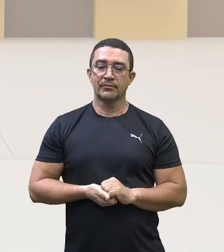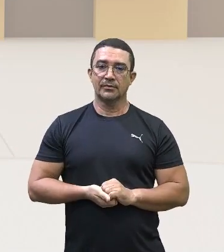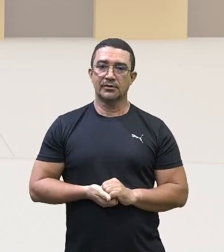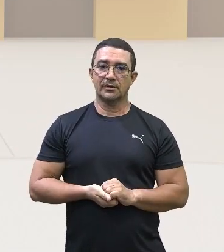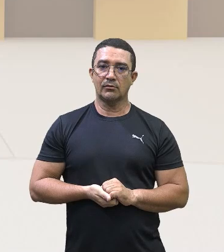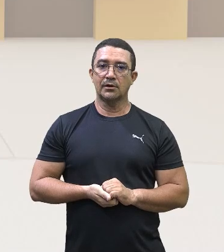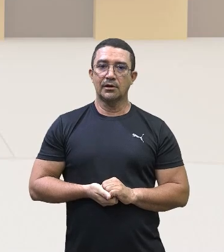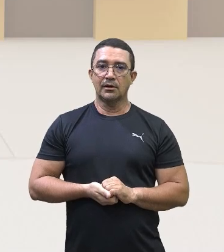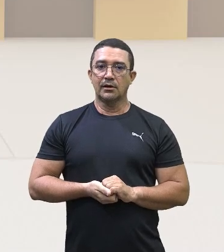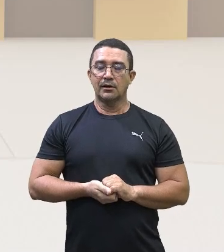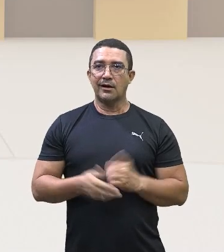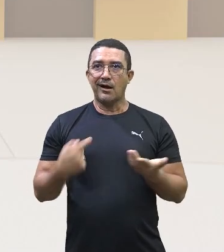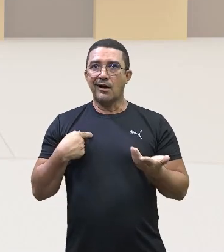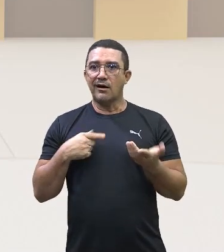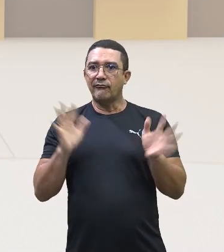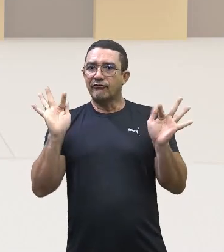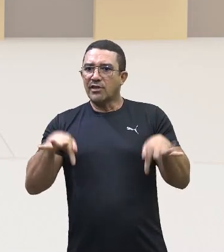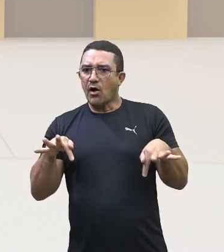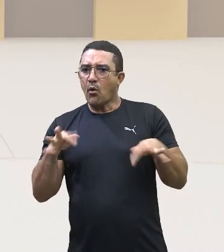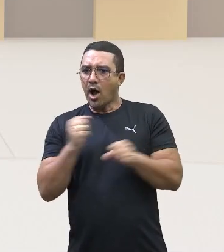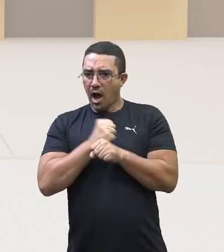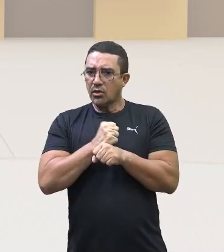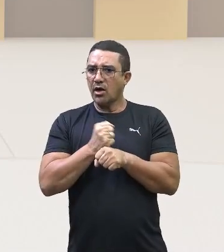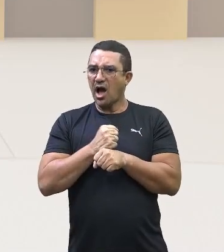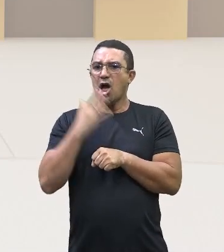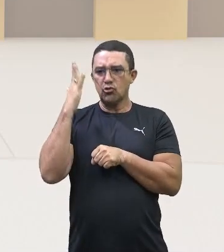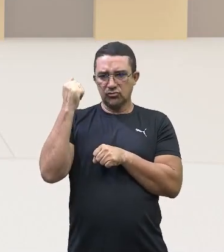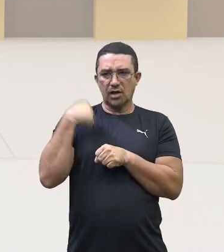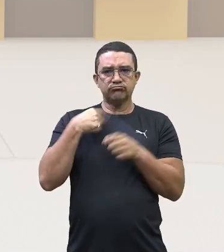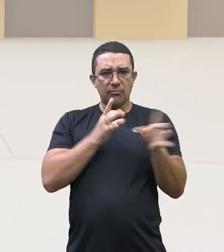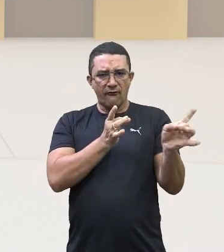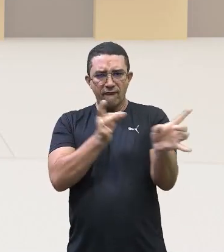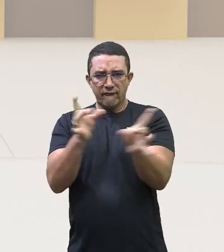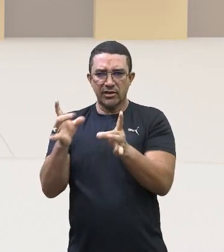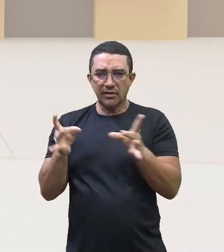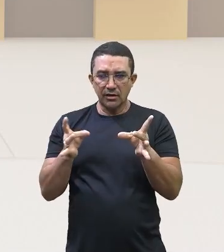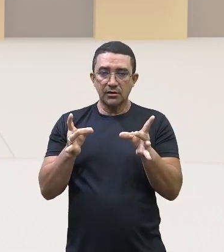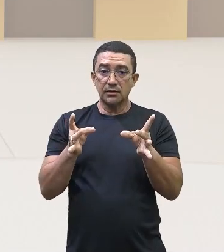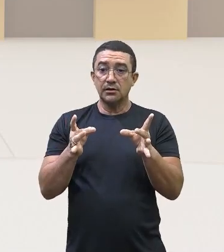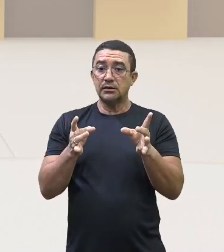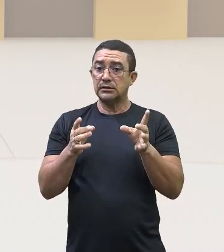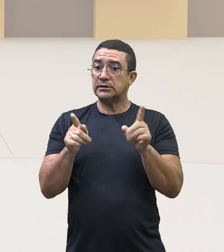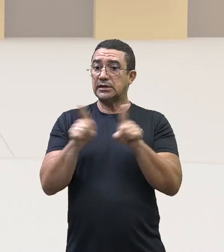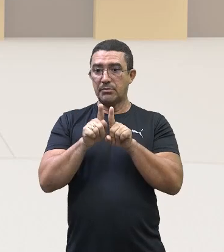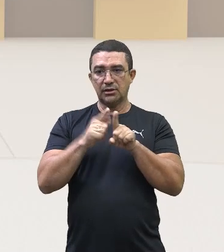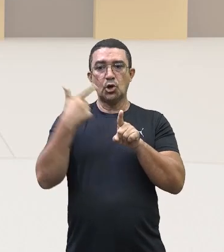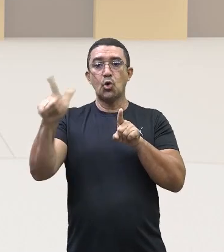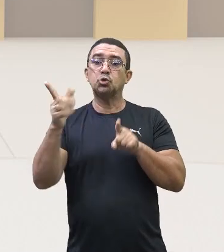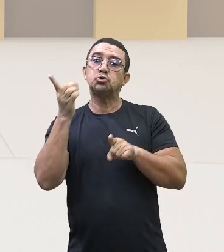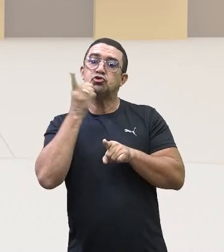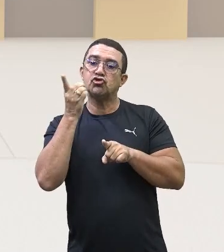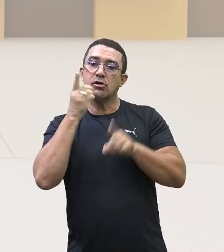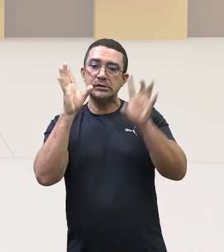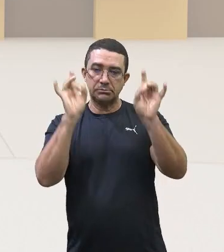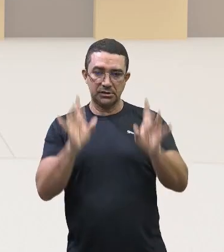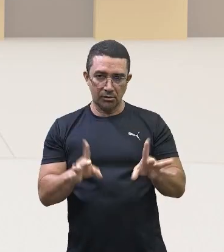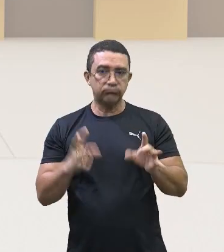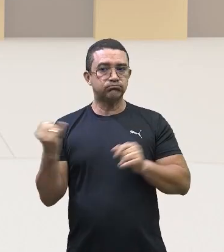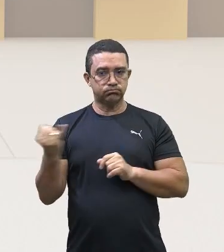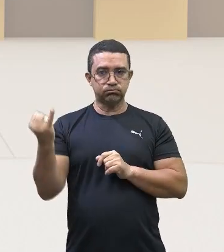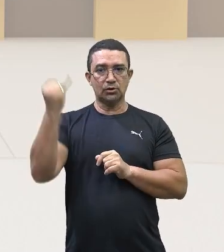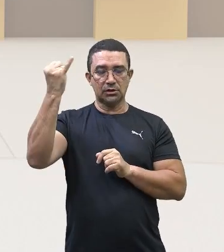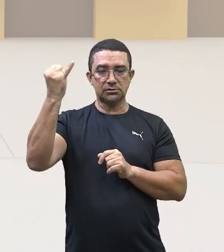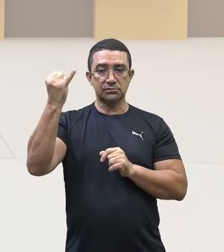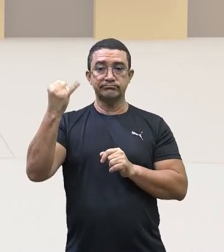essa previsão. Bom, no final do ano eu vou vender mais. Isso é um exemplo, né? Mas tem Páscoa, tem outras datas importantes, né? Nós vendemos muito, nós temos que ter